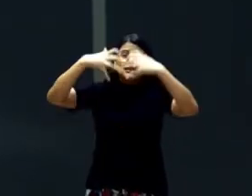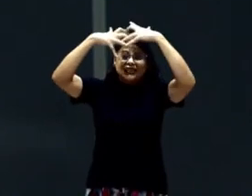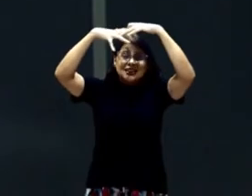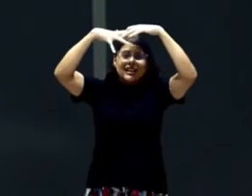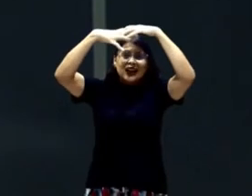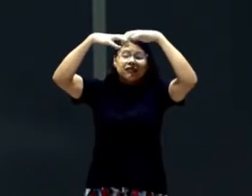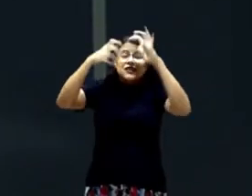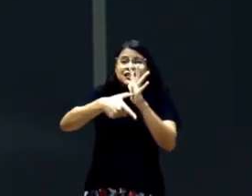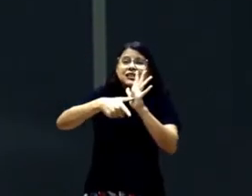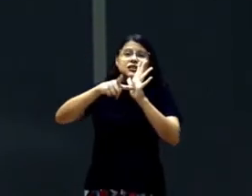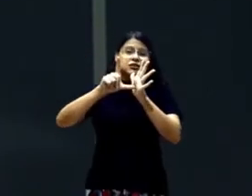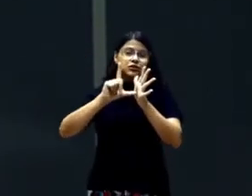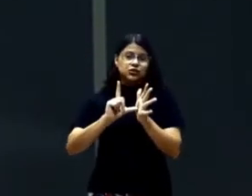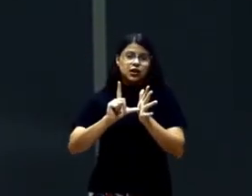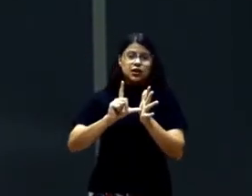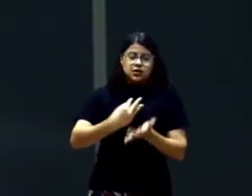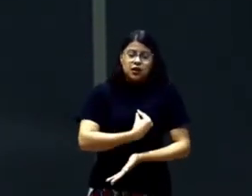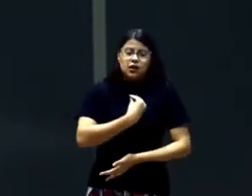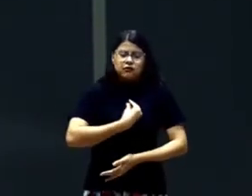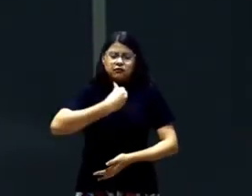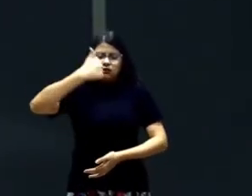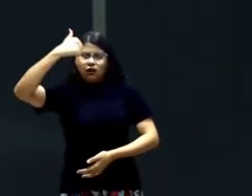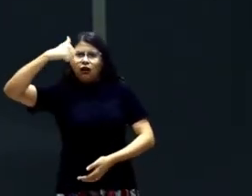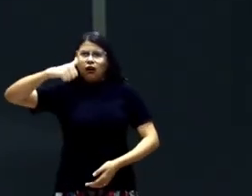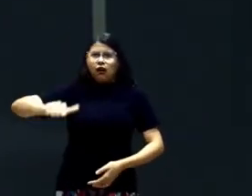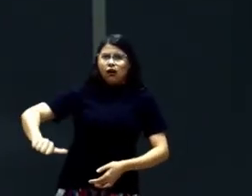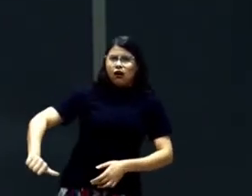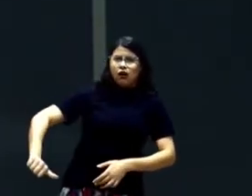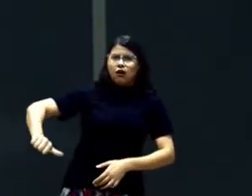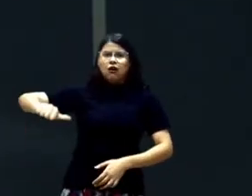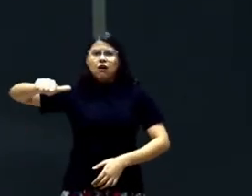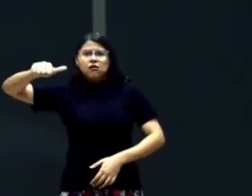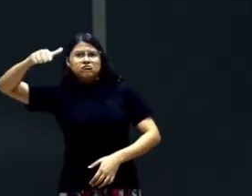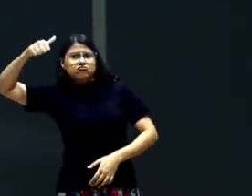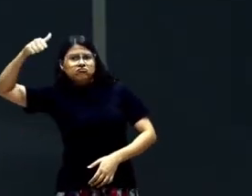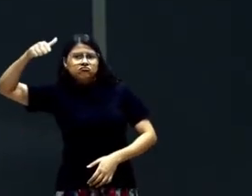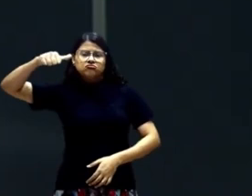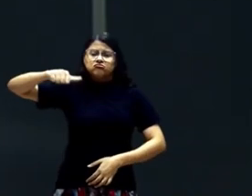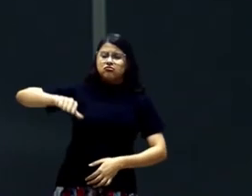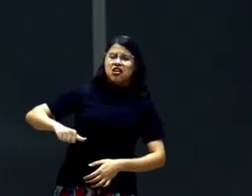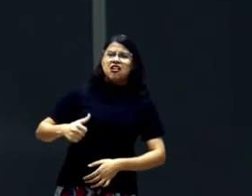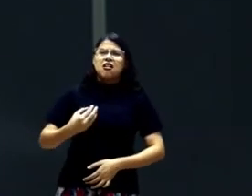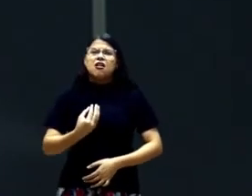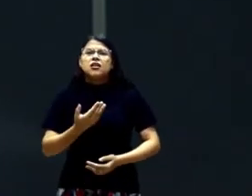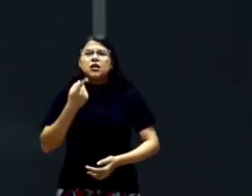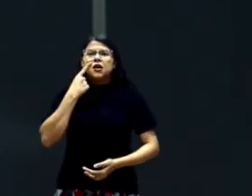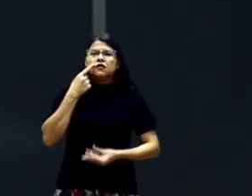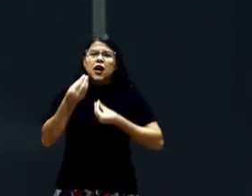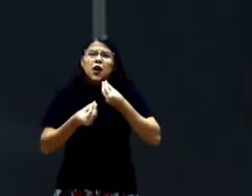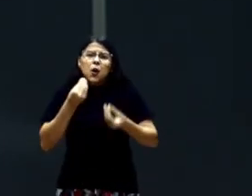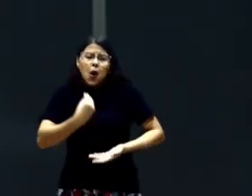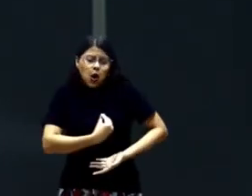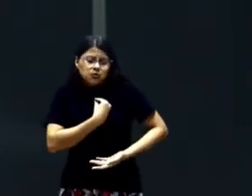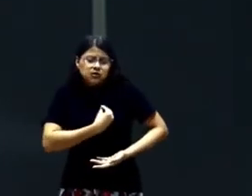melhor vamos analisar como estamos vivendo. Sabe aquele balanço que muitos fazem só